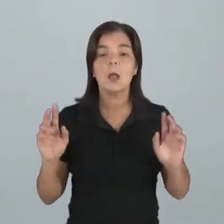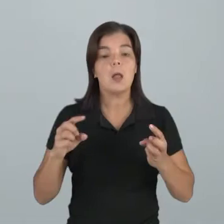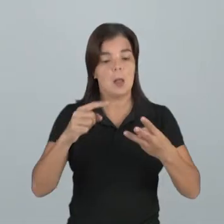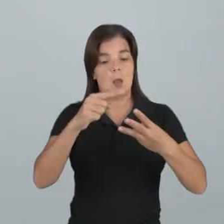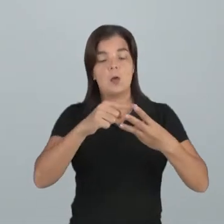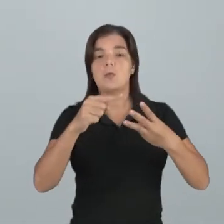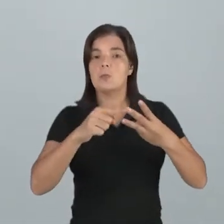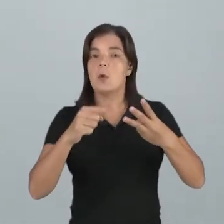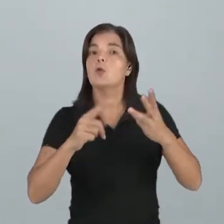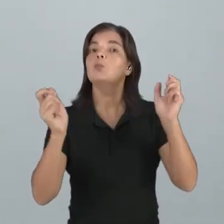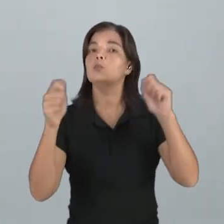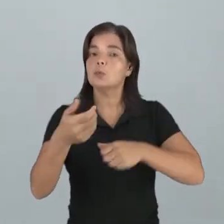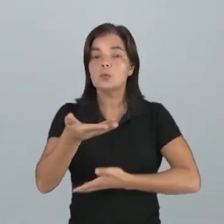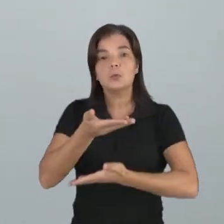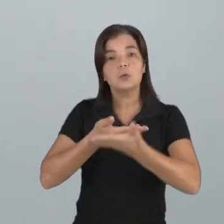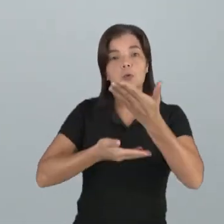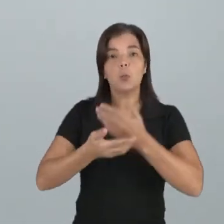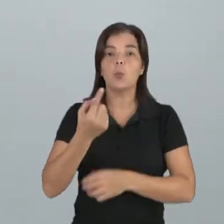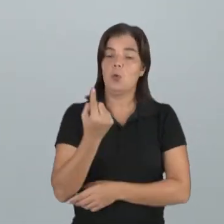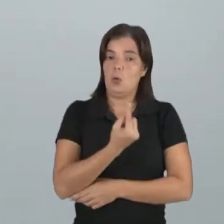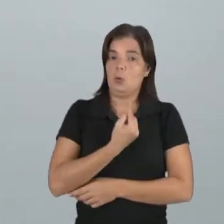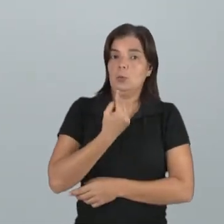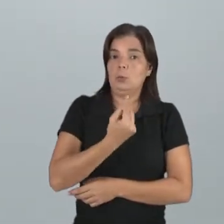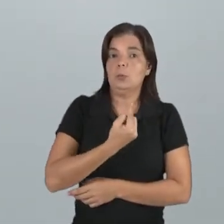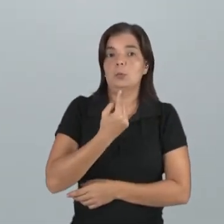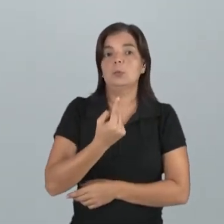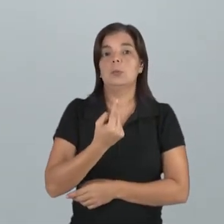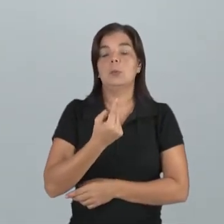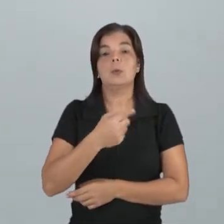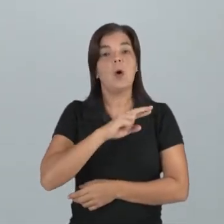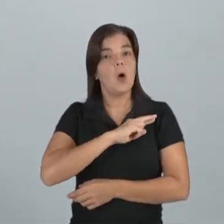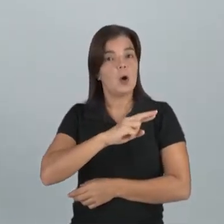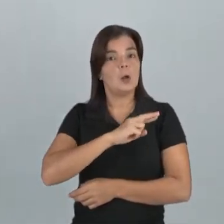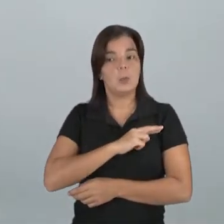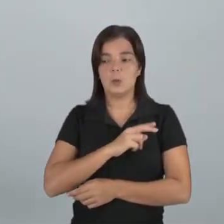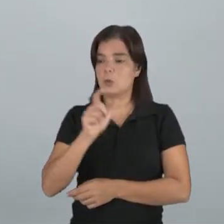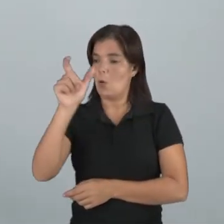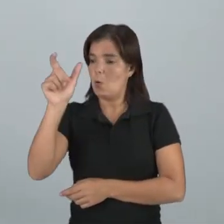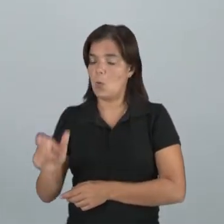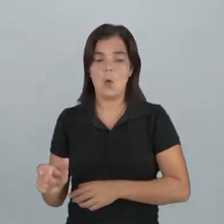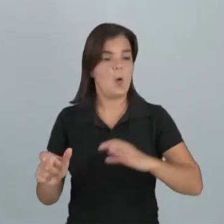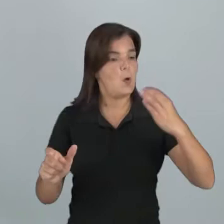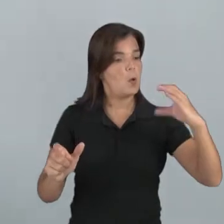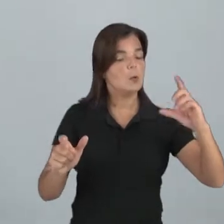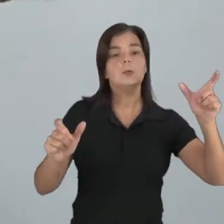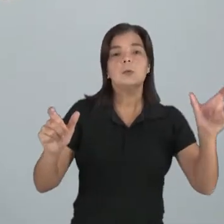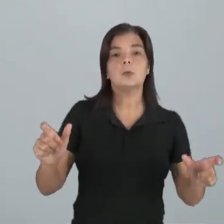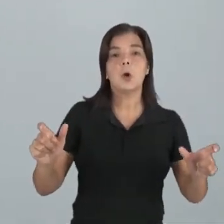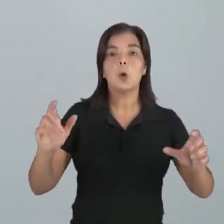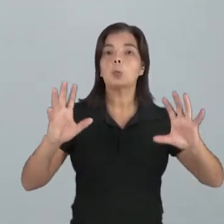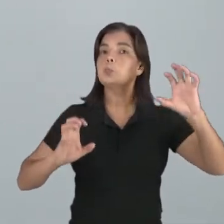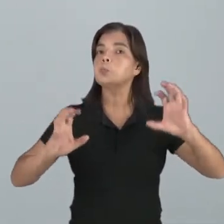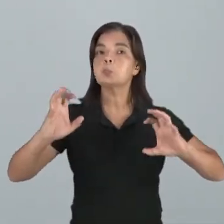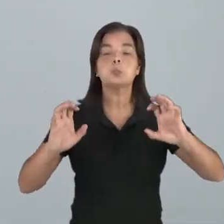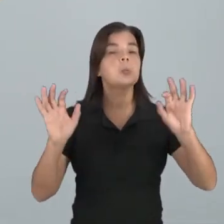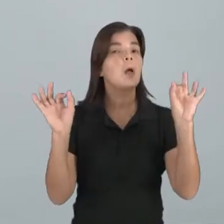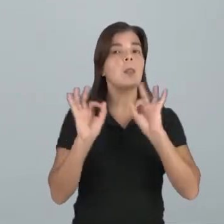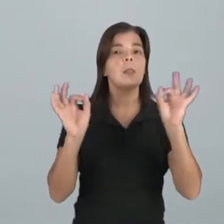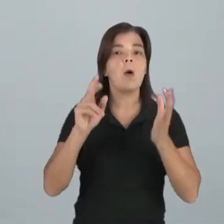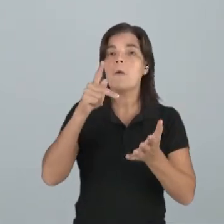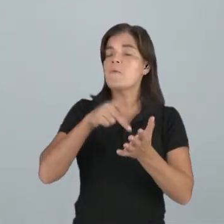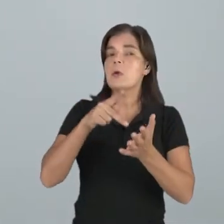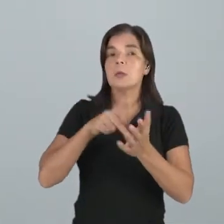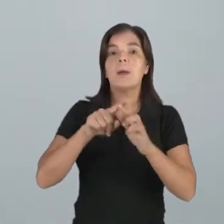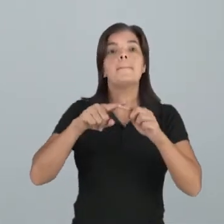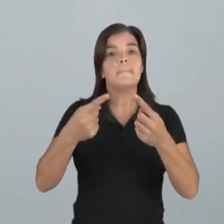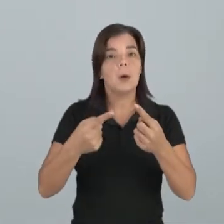3 possíveis relações, né? O isolamento. Então, a religião do lado, a ciência do outro. Não discutem nenhuma verdade em